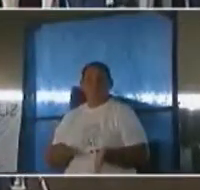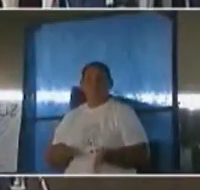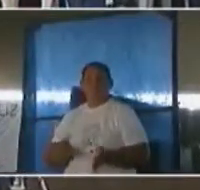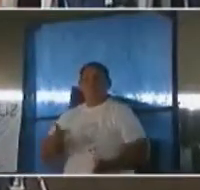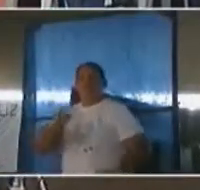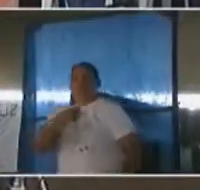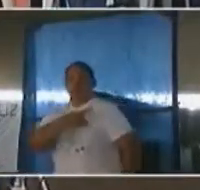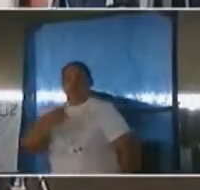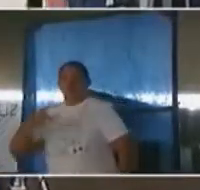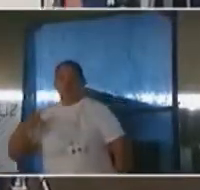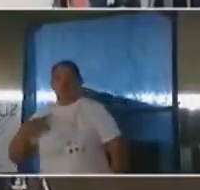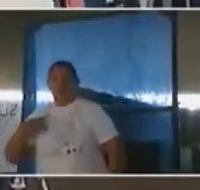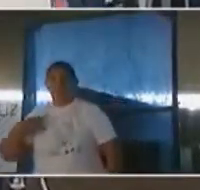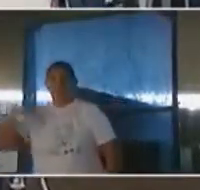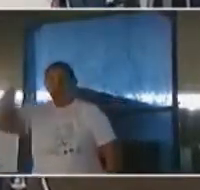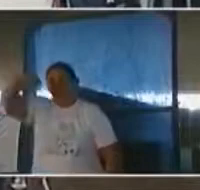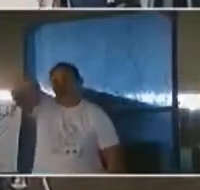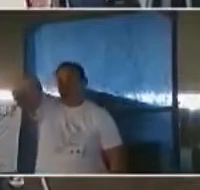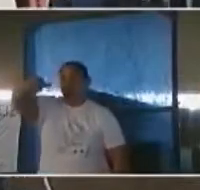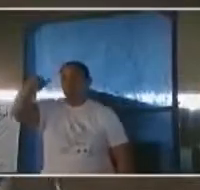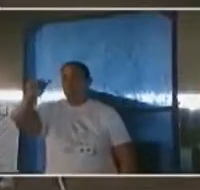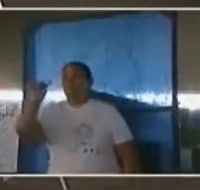secretaria da ISLB.